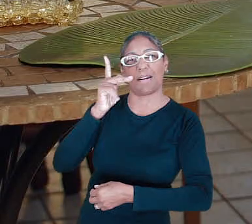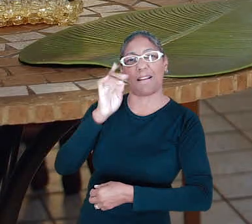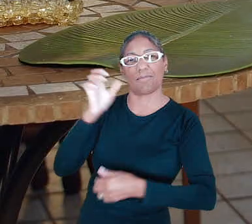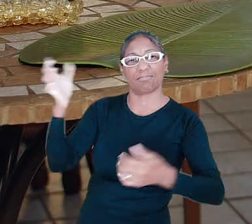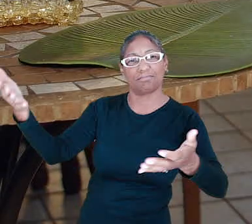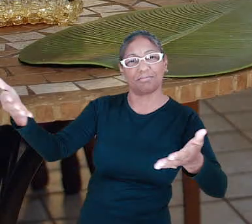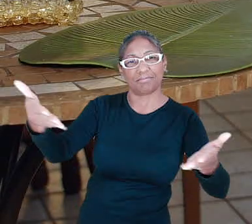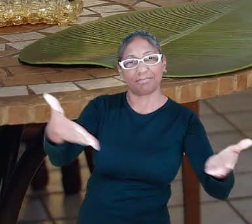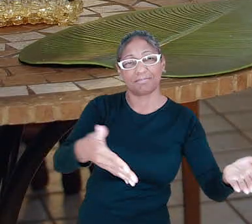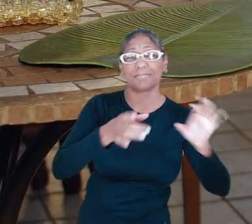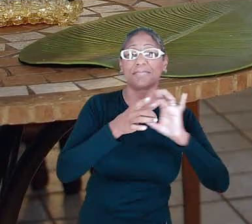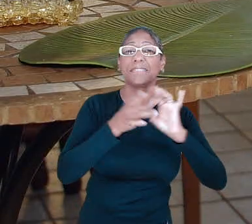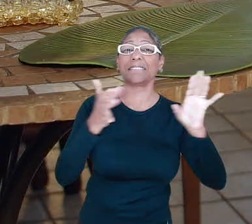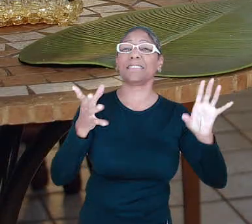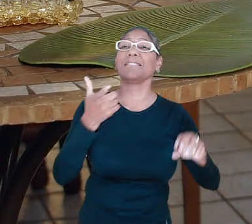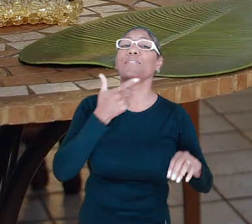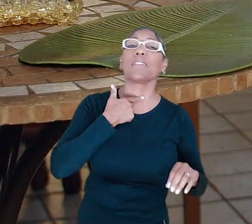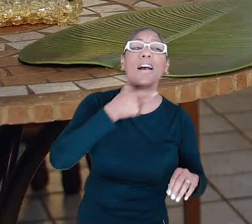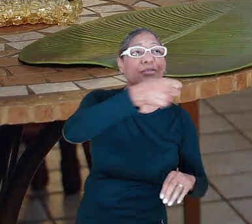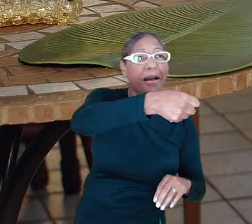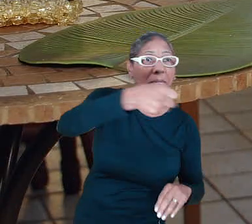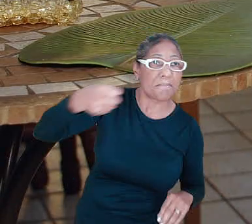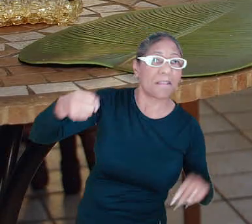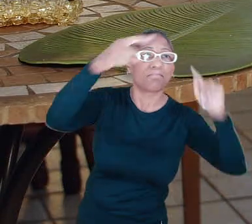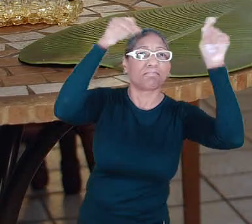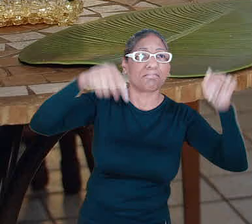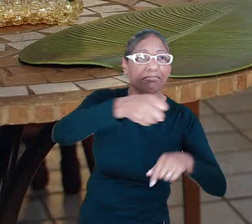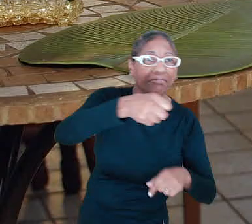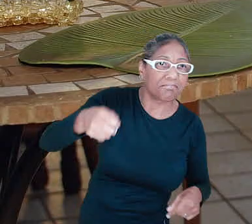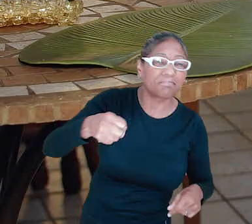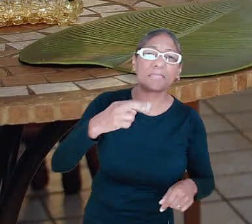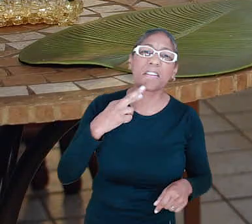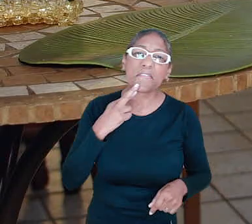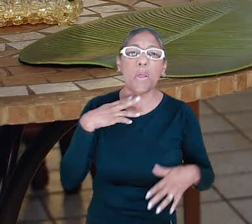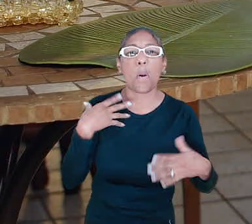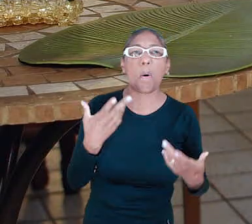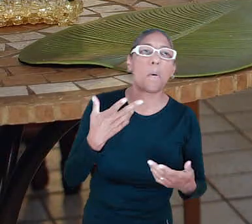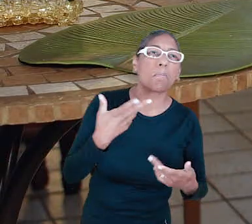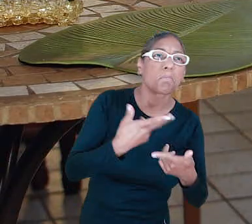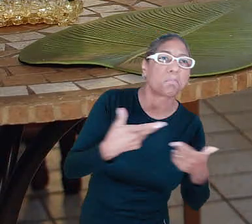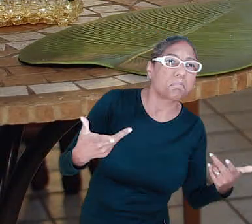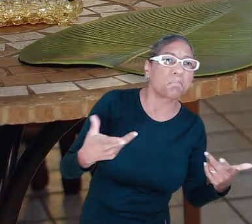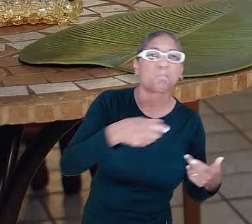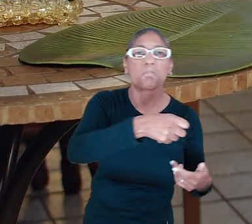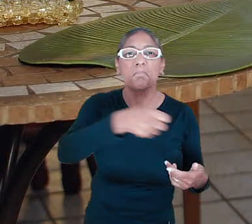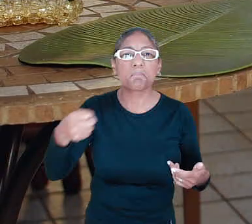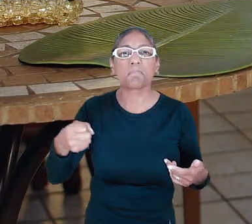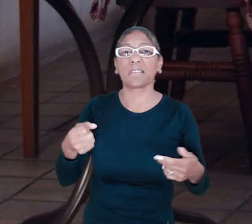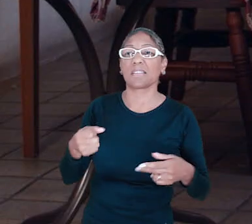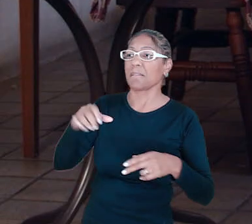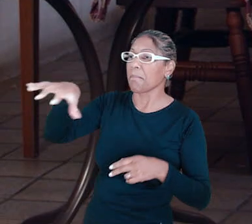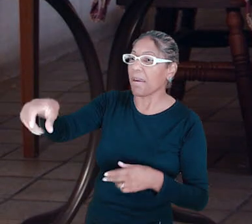chegar e se sentir à vontade e abrir a geladeira e pegar uma bebida e chegar no balcão e